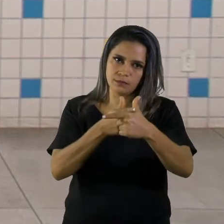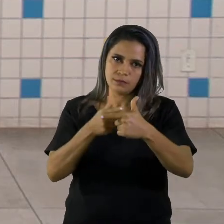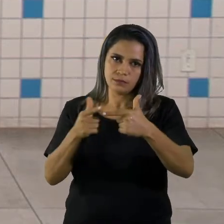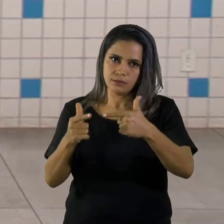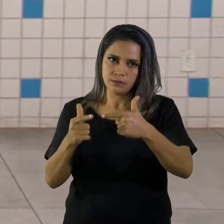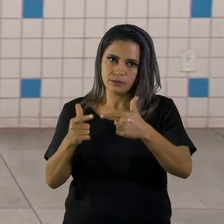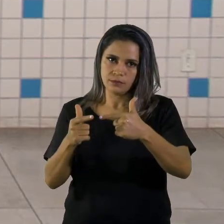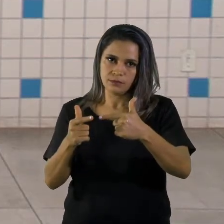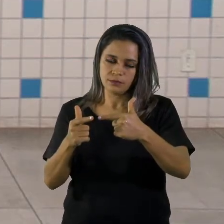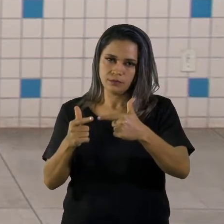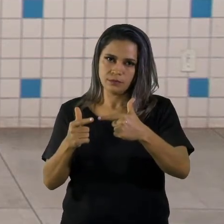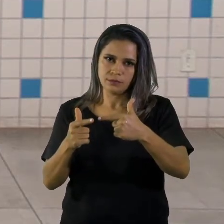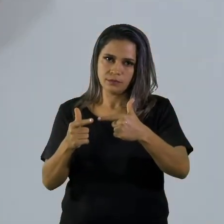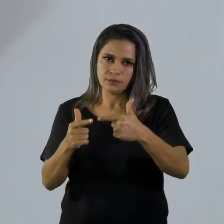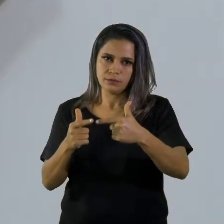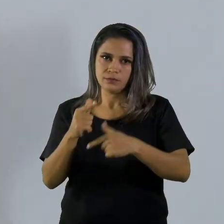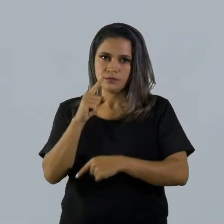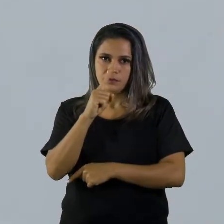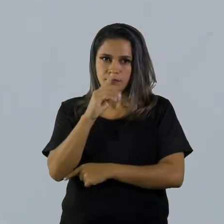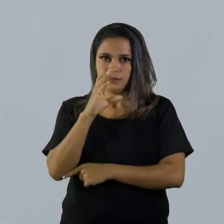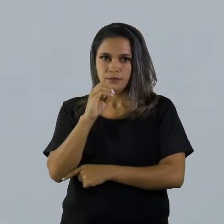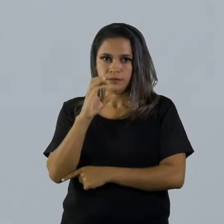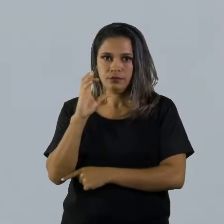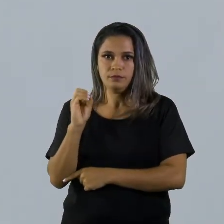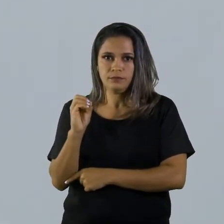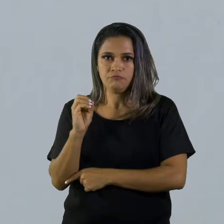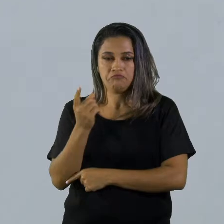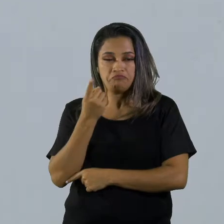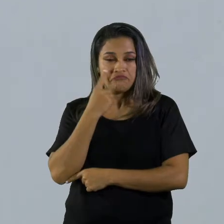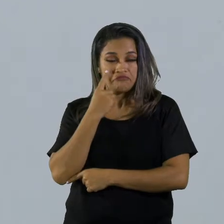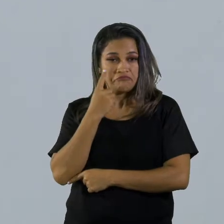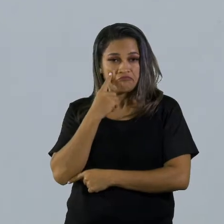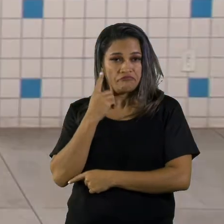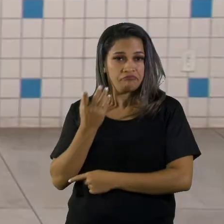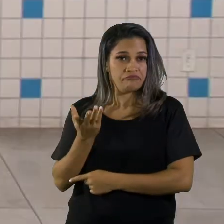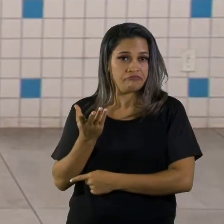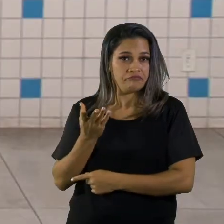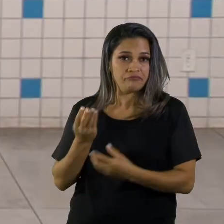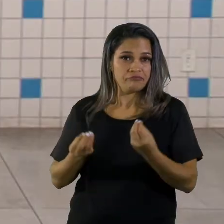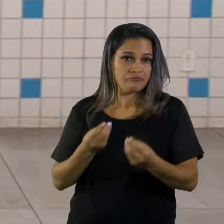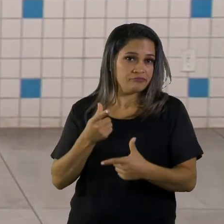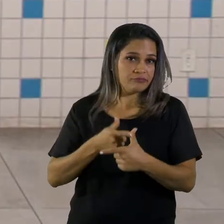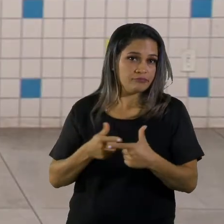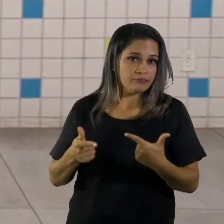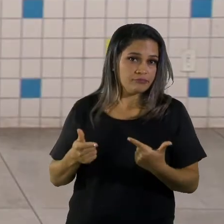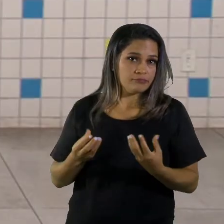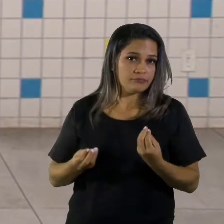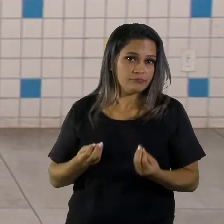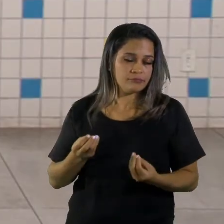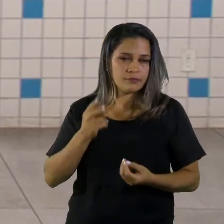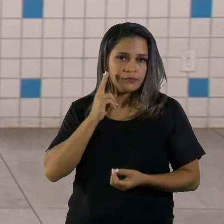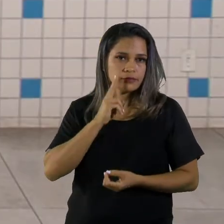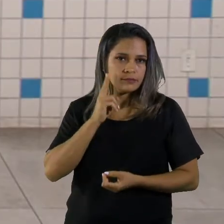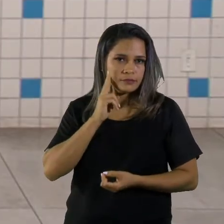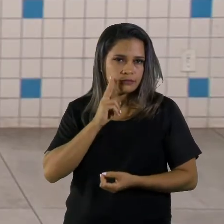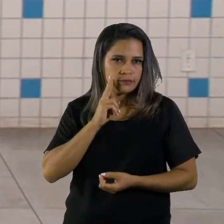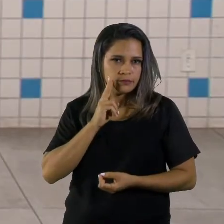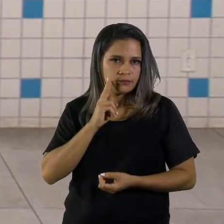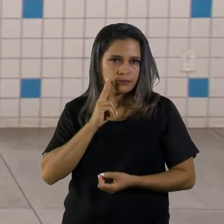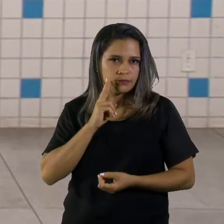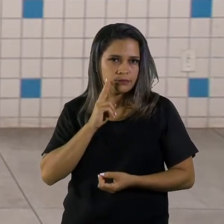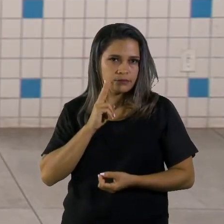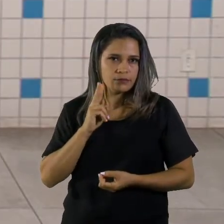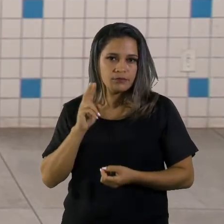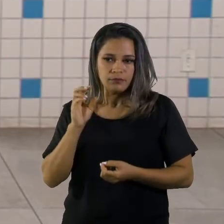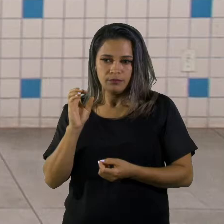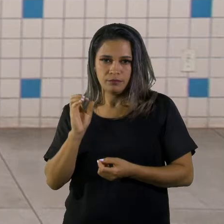dividido por 100, vamos ver como é que a gente vai fazer a divisão. Lembrando que quando eu vou dividir por números de